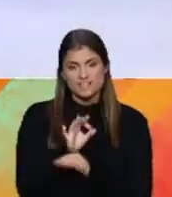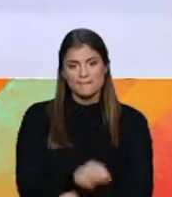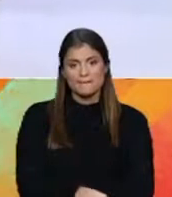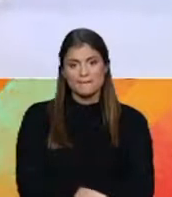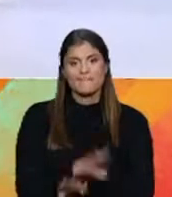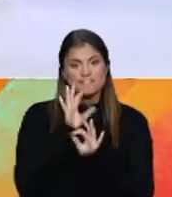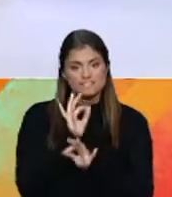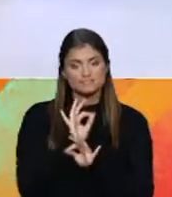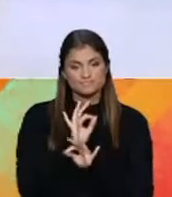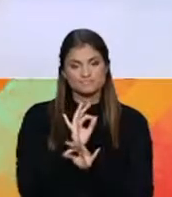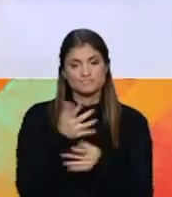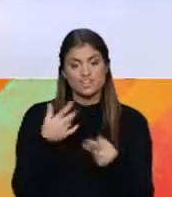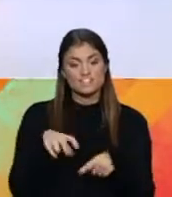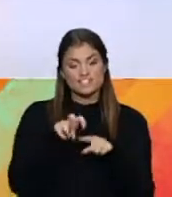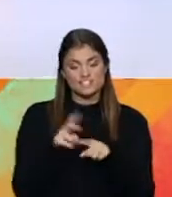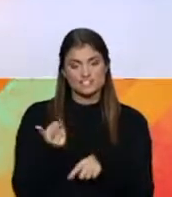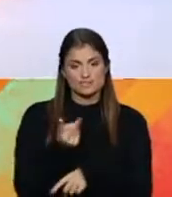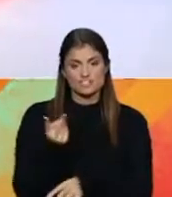e outras